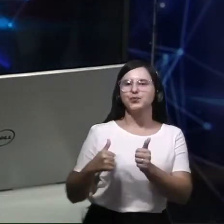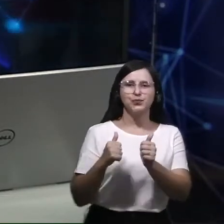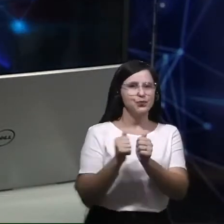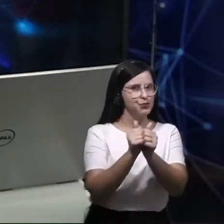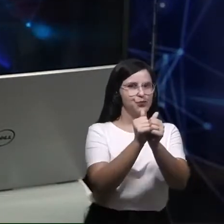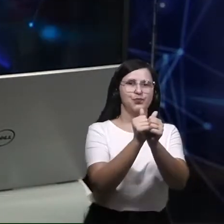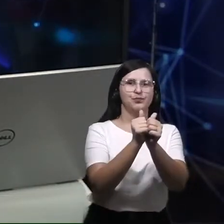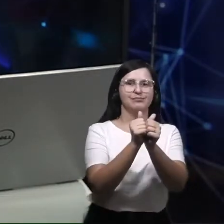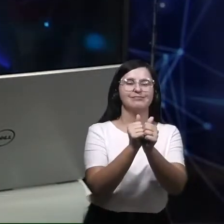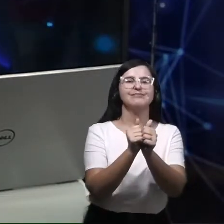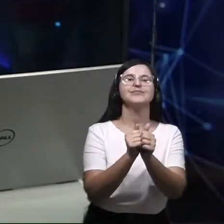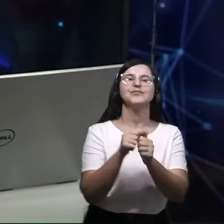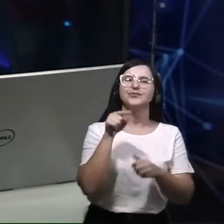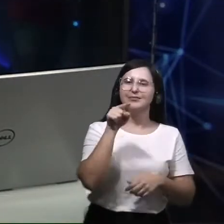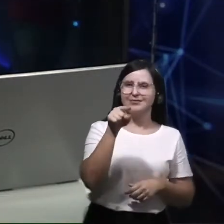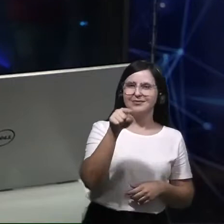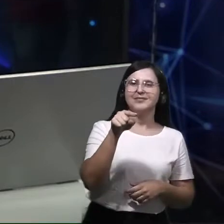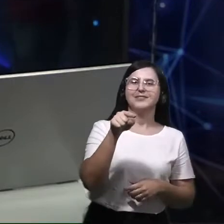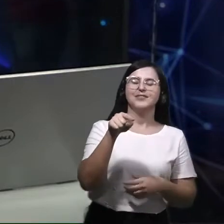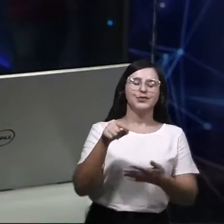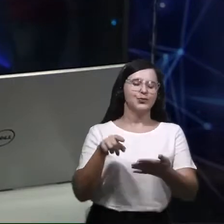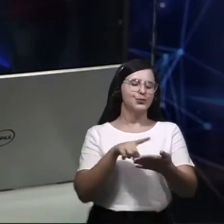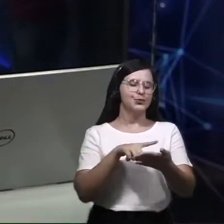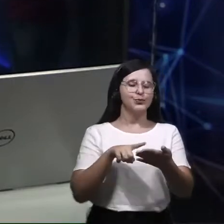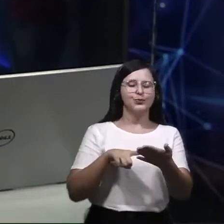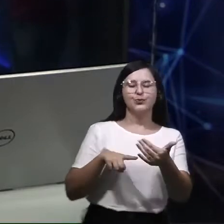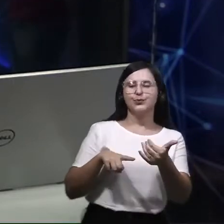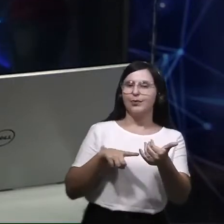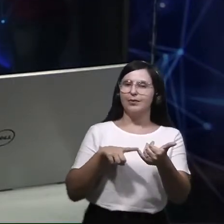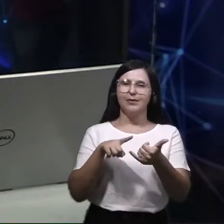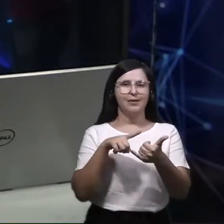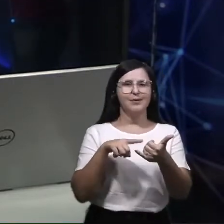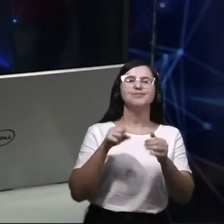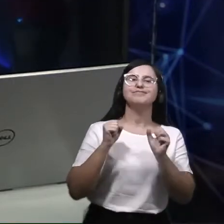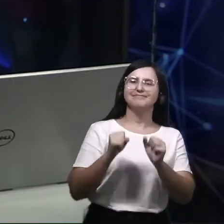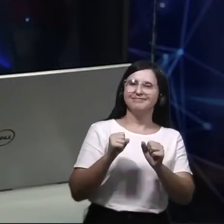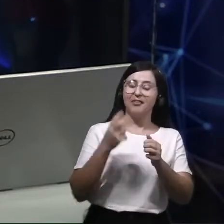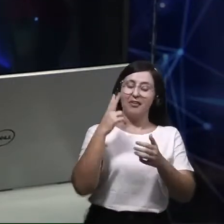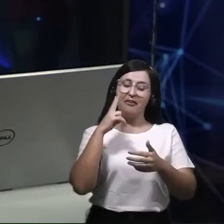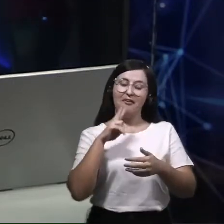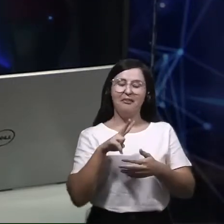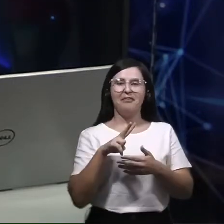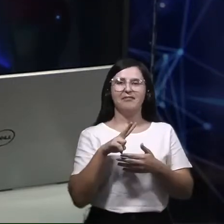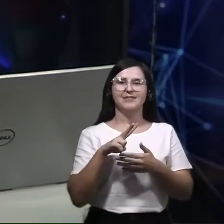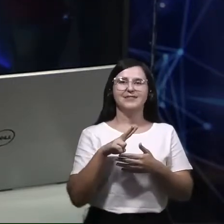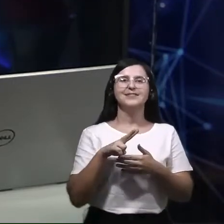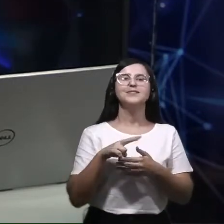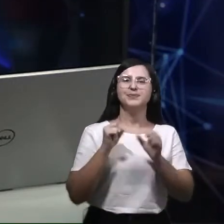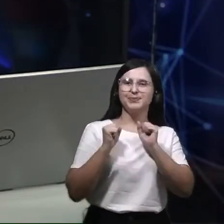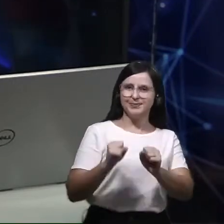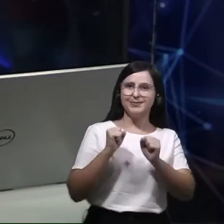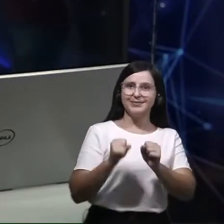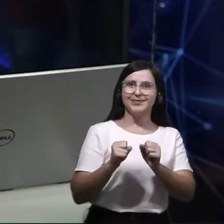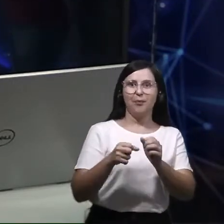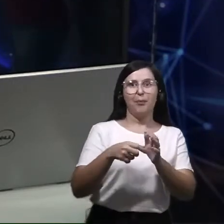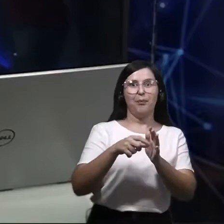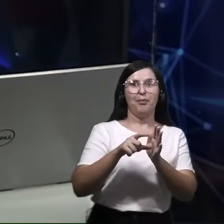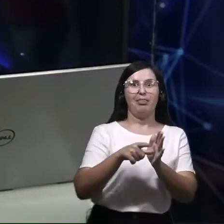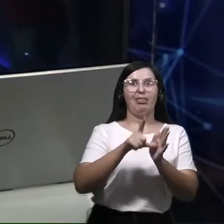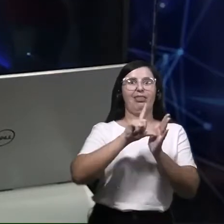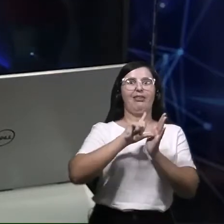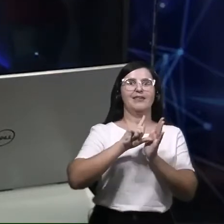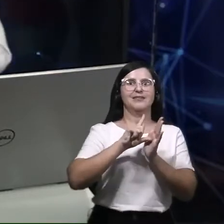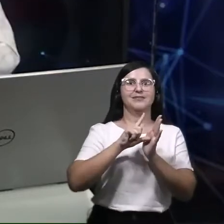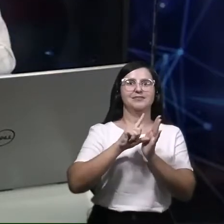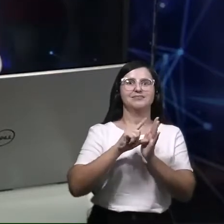transmissão, a nossa equipe, na palma da sua mão, inclusive, na transmissão online. Temos um sistema, inclusive, que a gente consegue trazer os resultados antes da